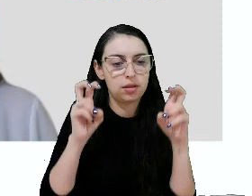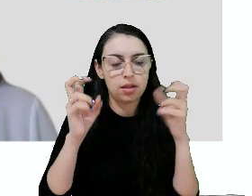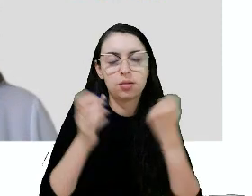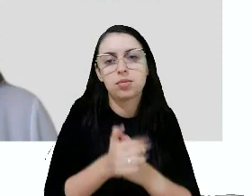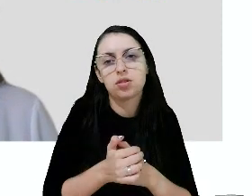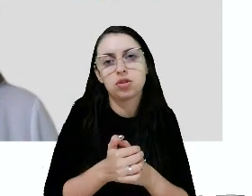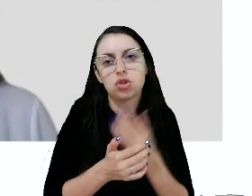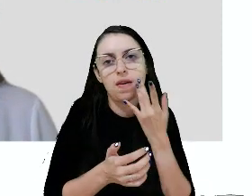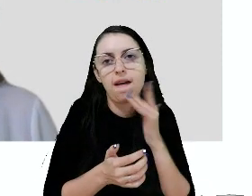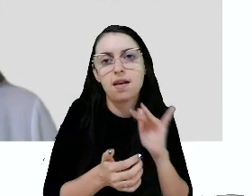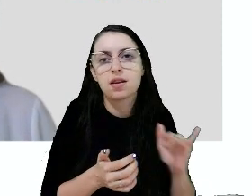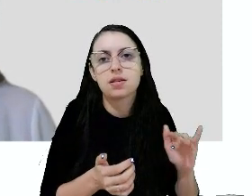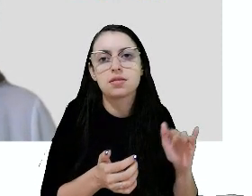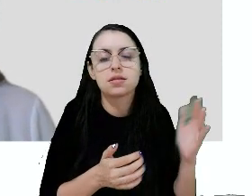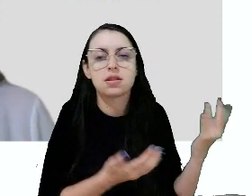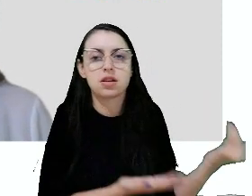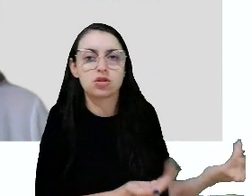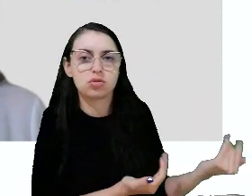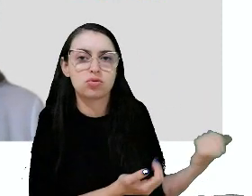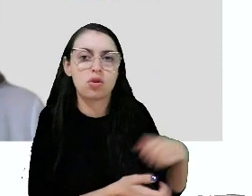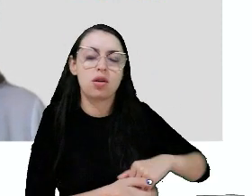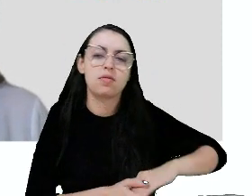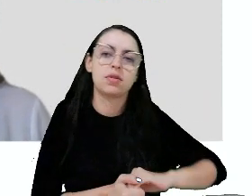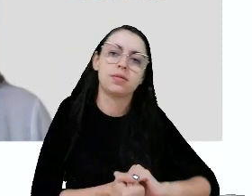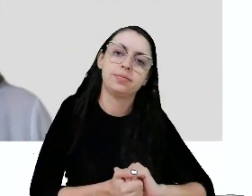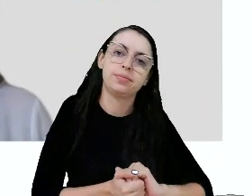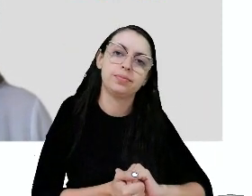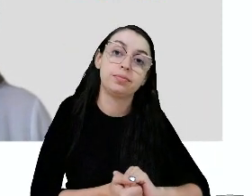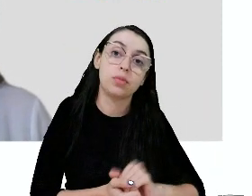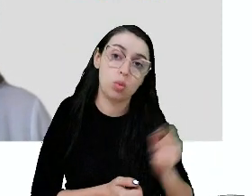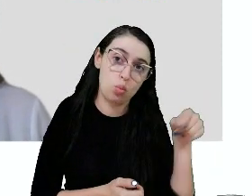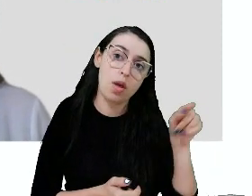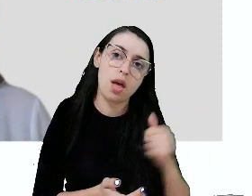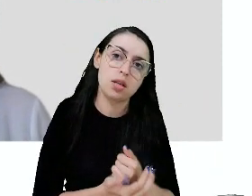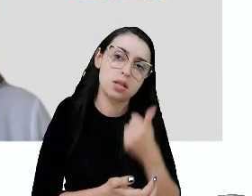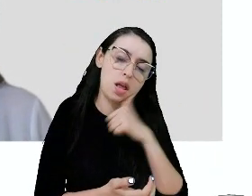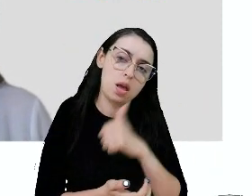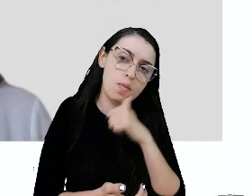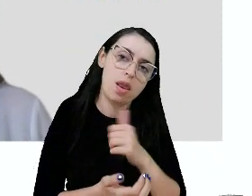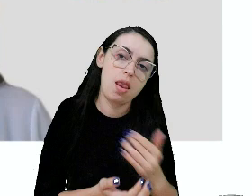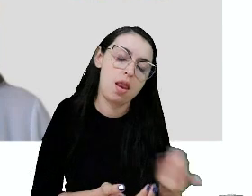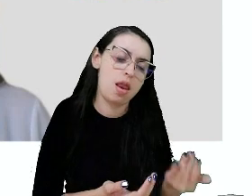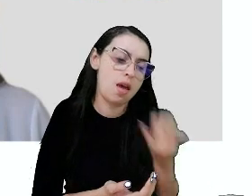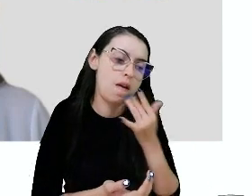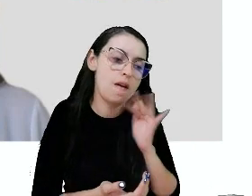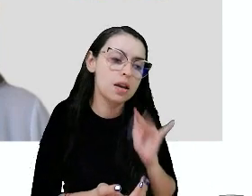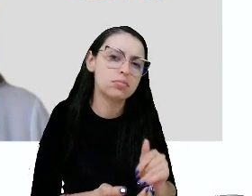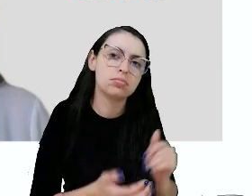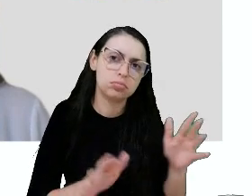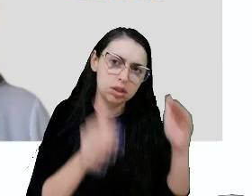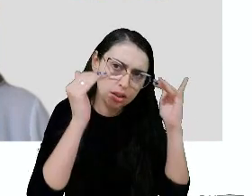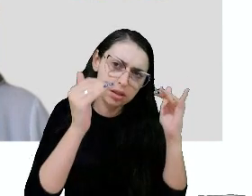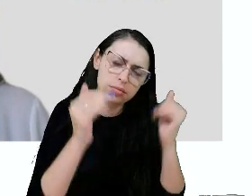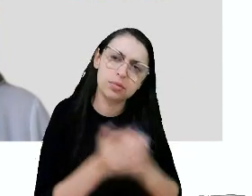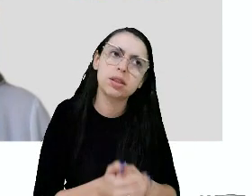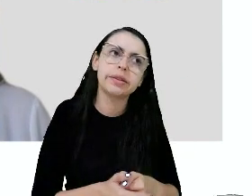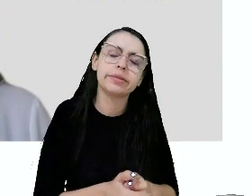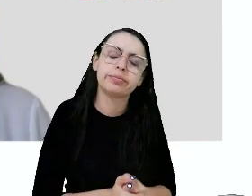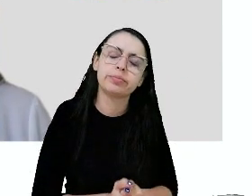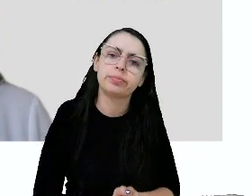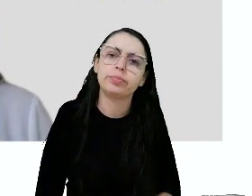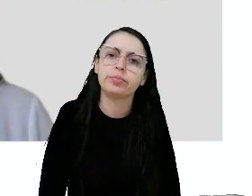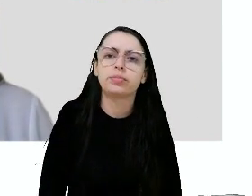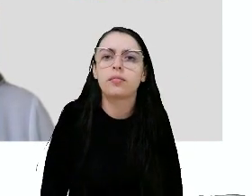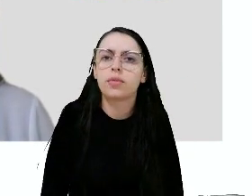tema de crianças, né? E de jovens adolescentes, no caso delas são crianças, para alertá-los. Muita